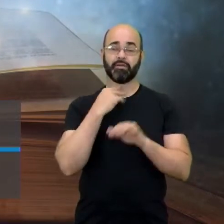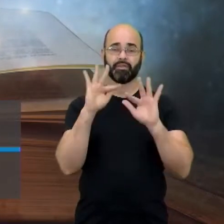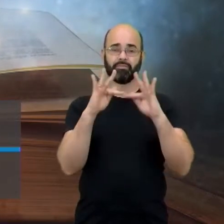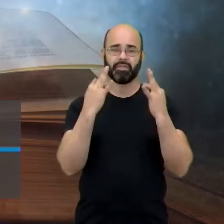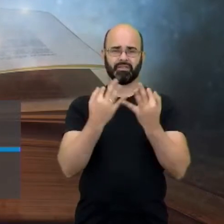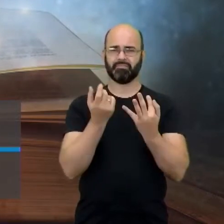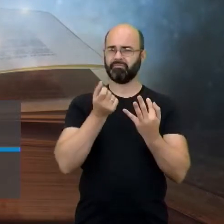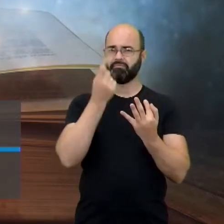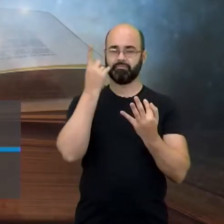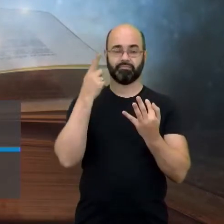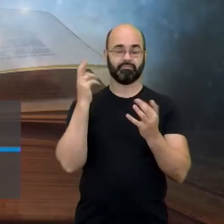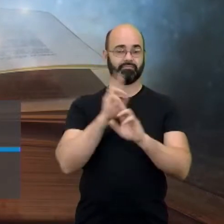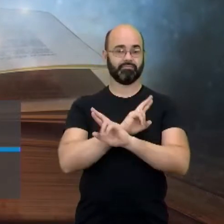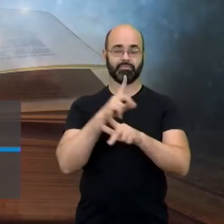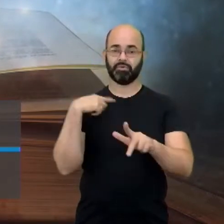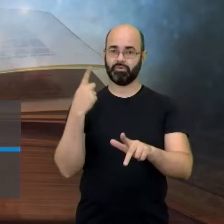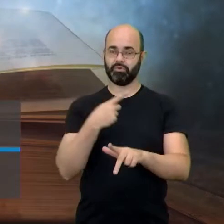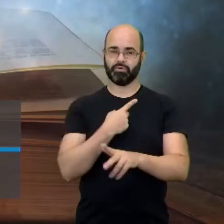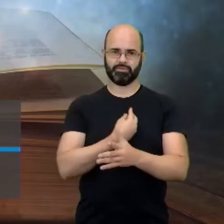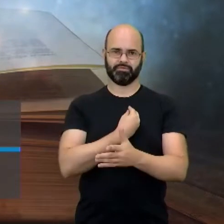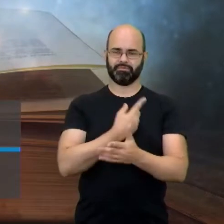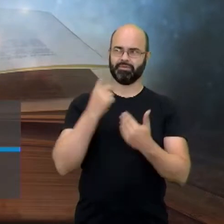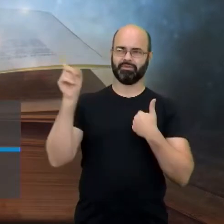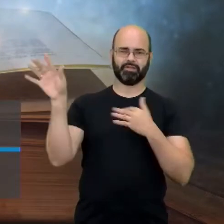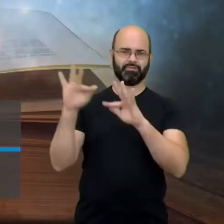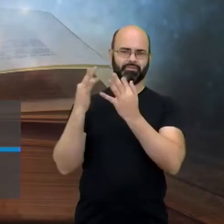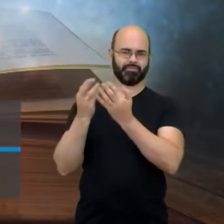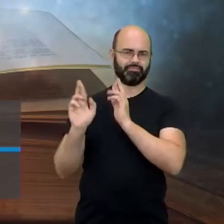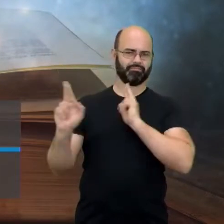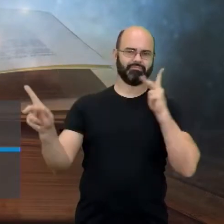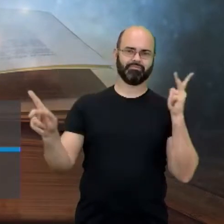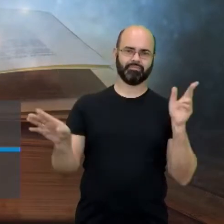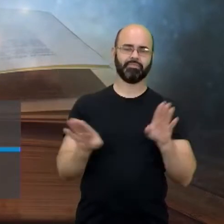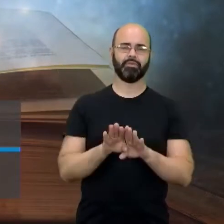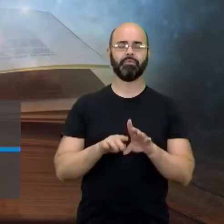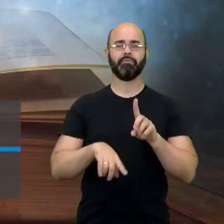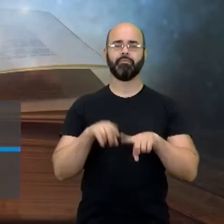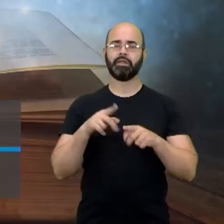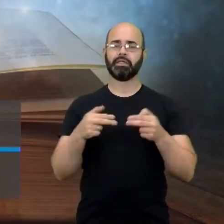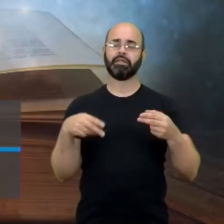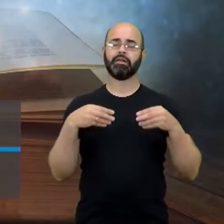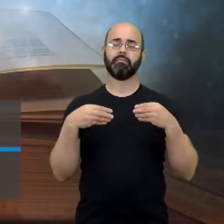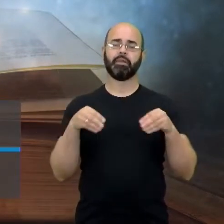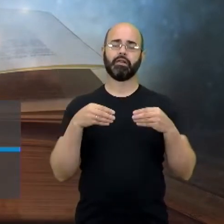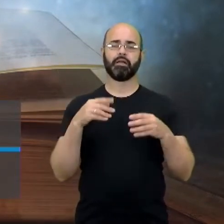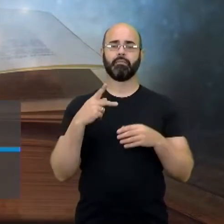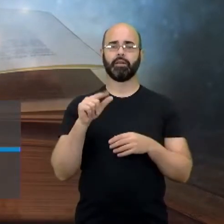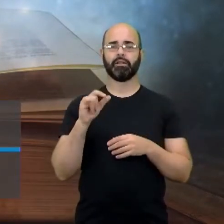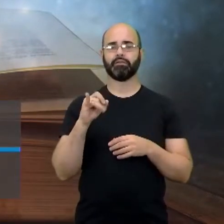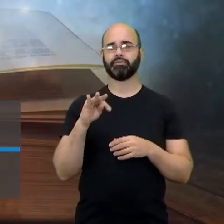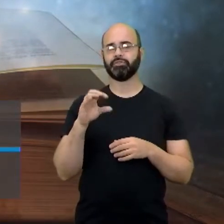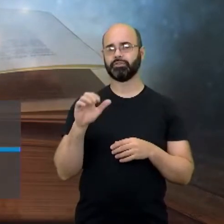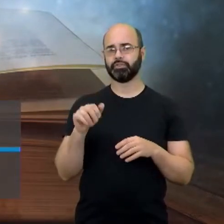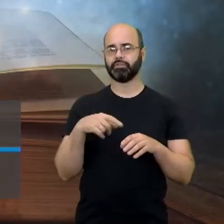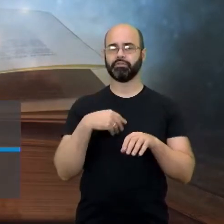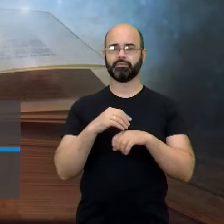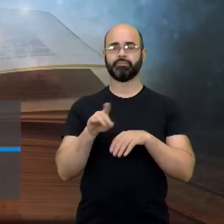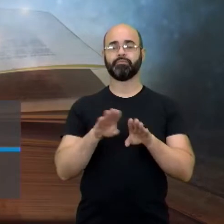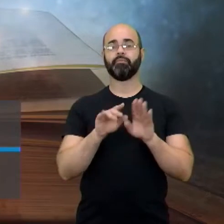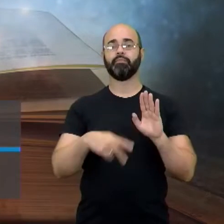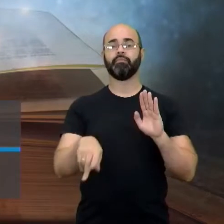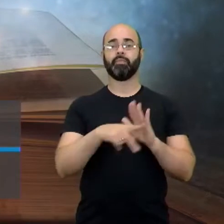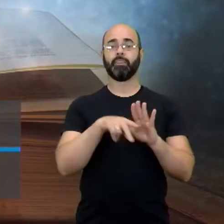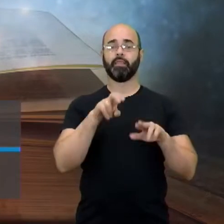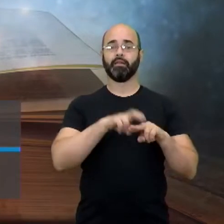diferente de tudo que a gente já viu. A gente tem também Matéria Plástica, que são instruções para cantar, e Propriedades de um Sofá, que está